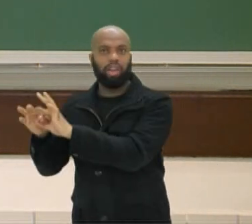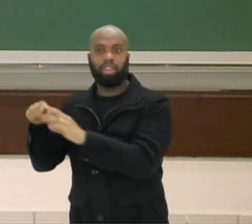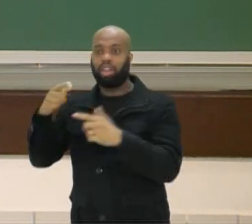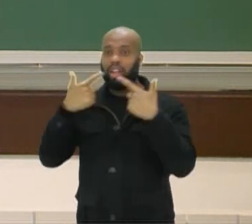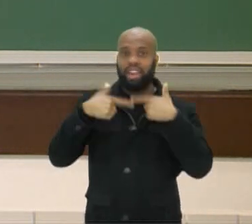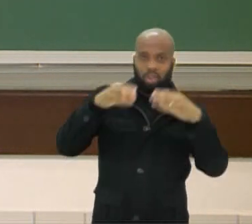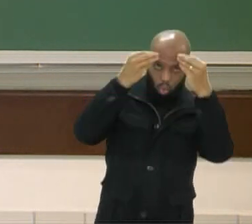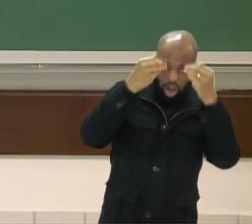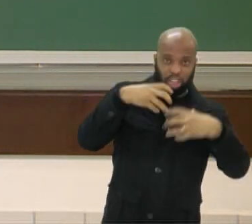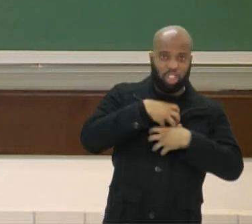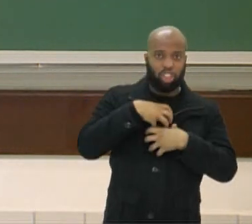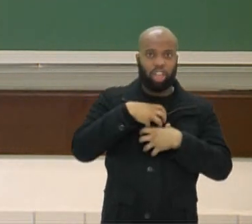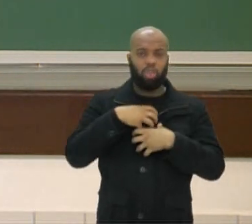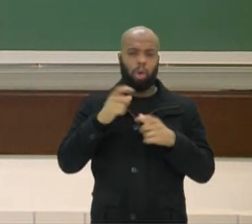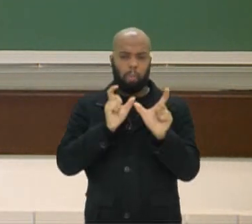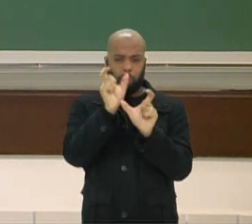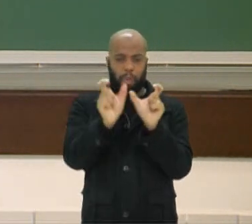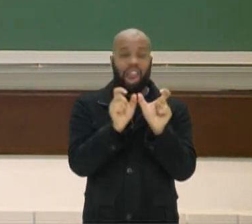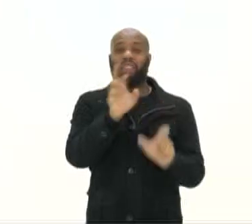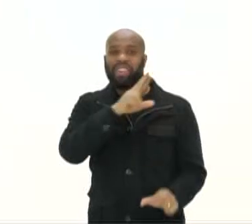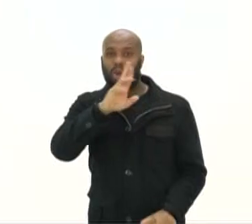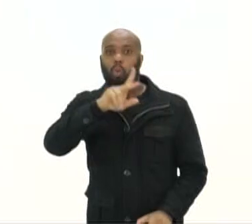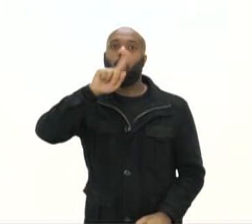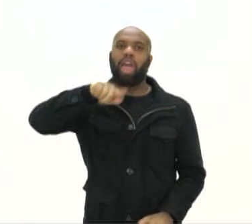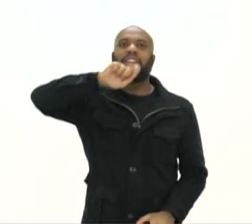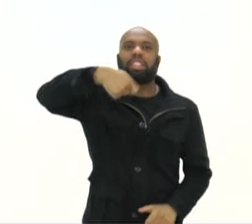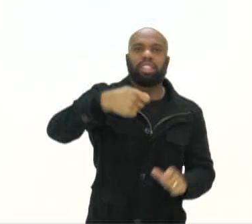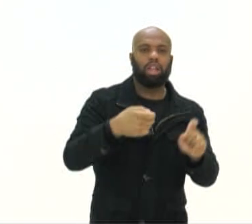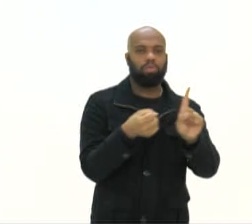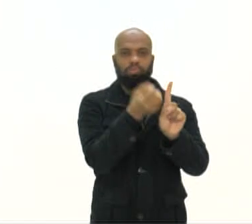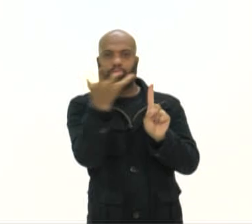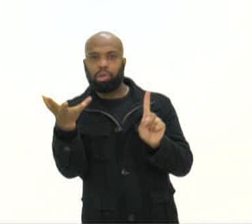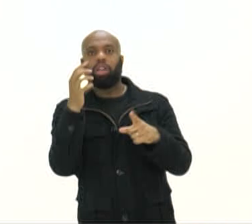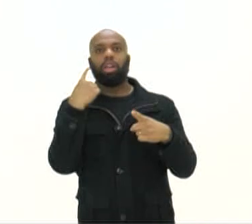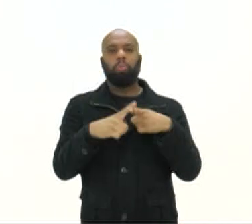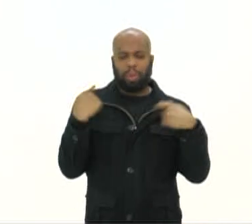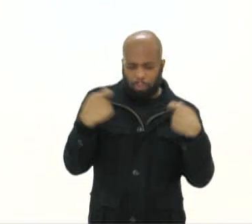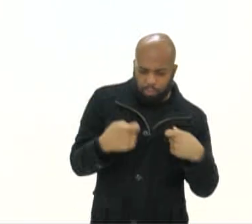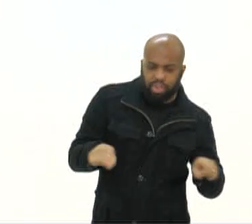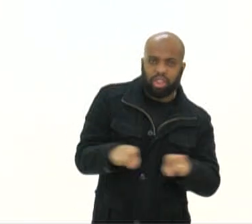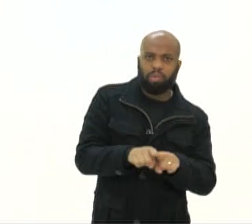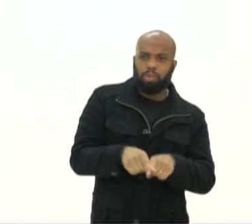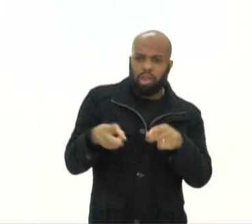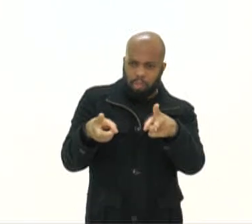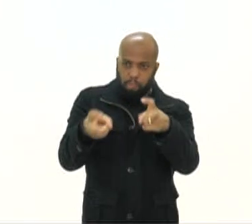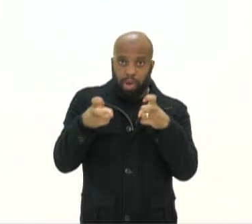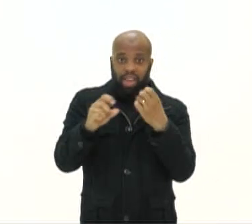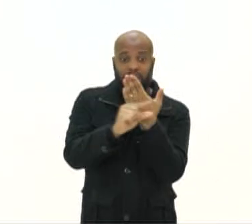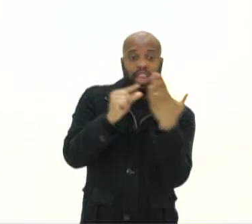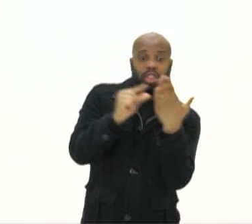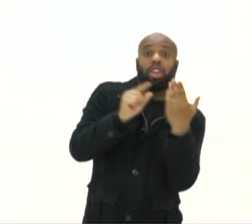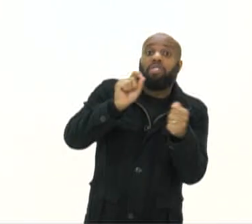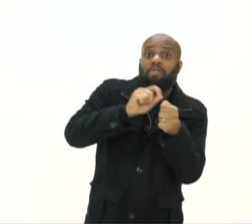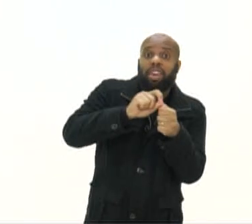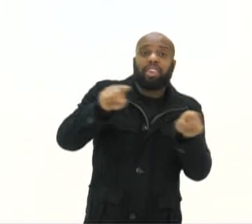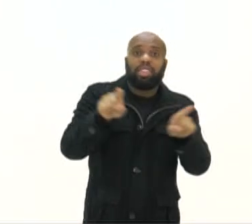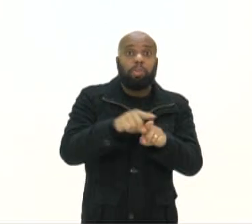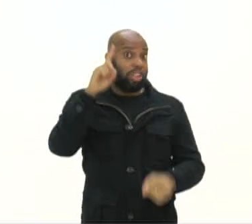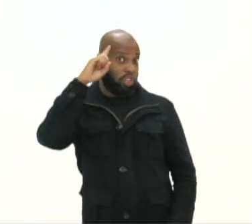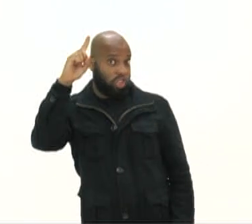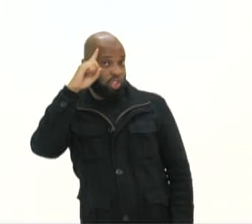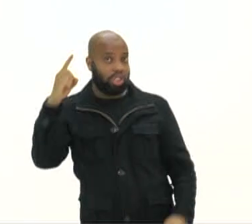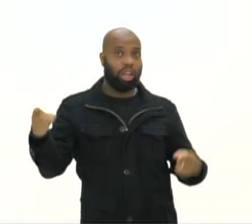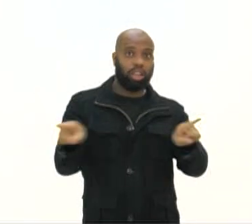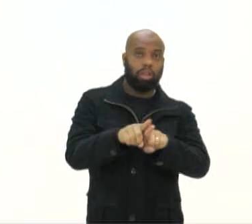do momento histórico de produção. Neste específico aspecto, é imprescindível observar o autor, data e o que estava